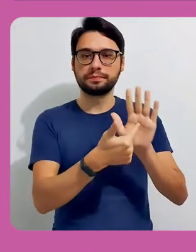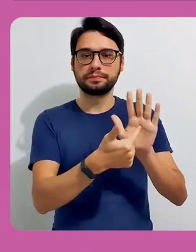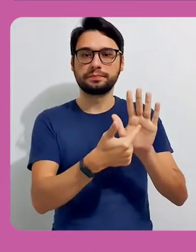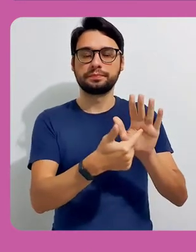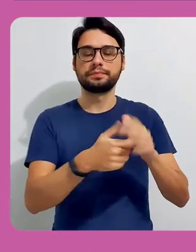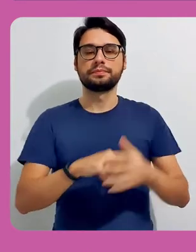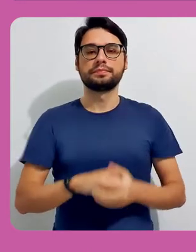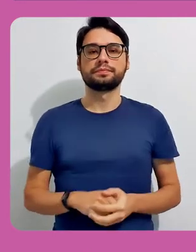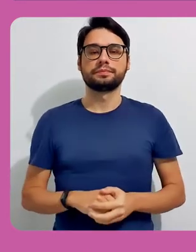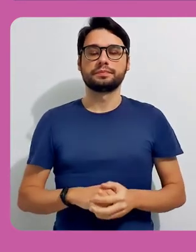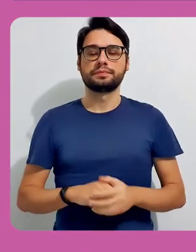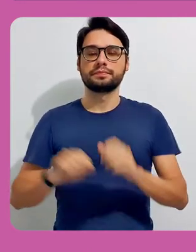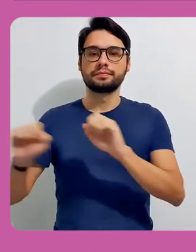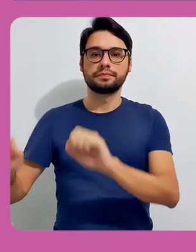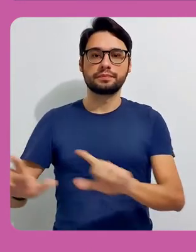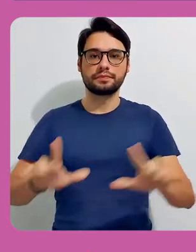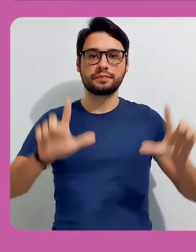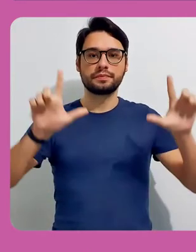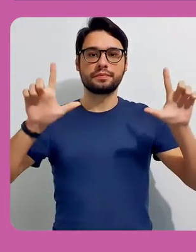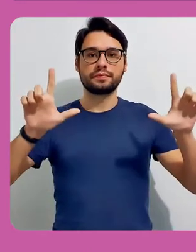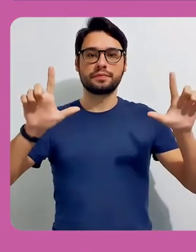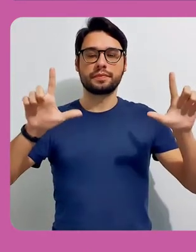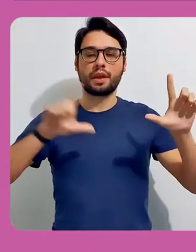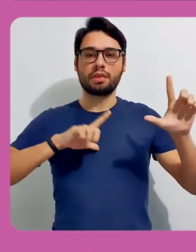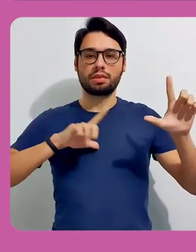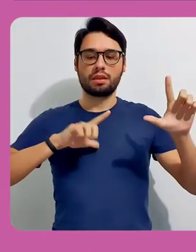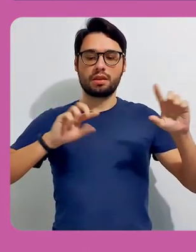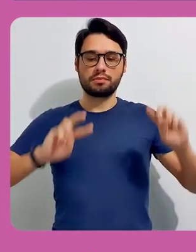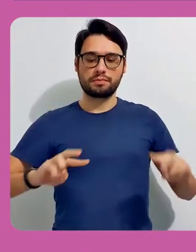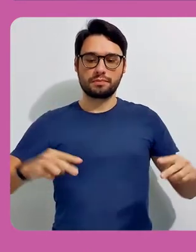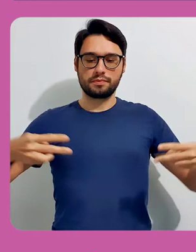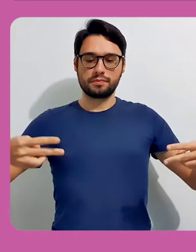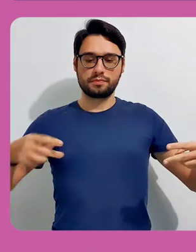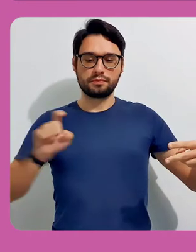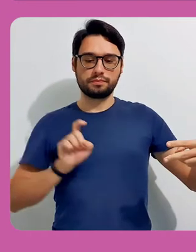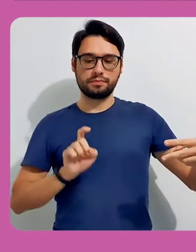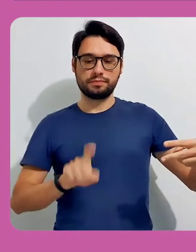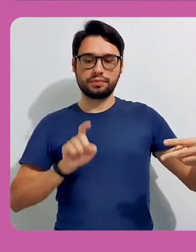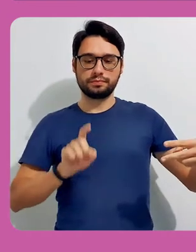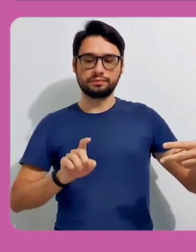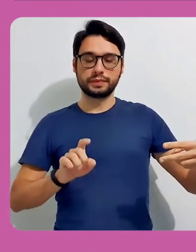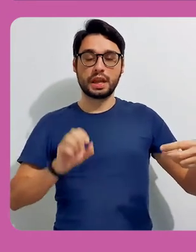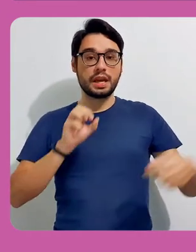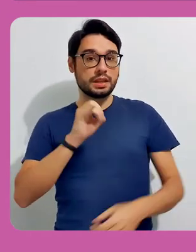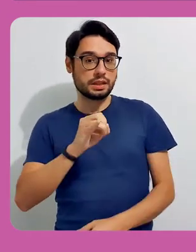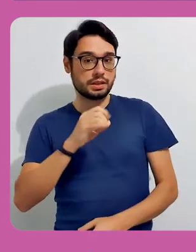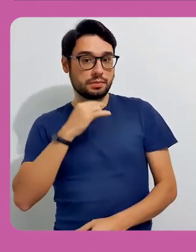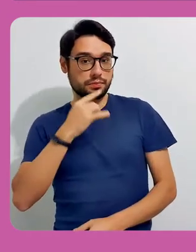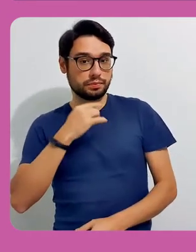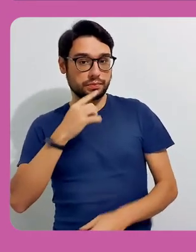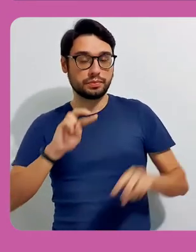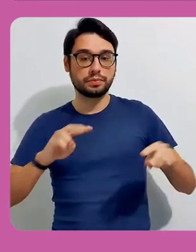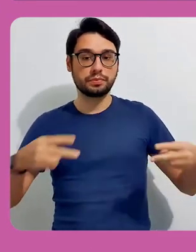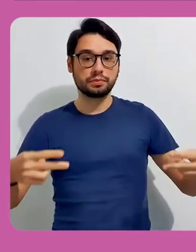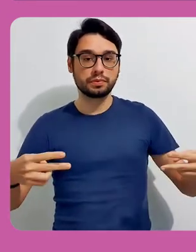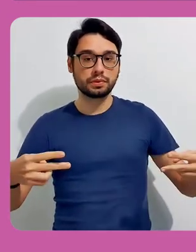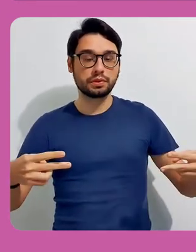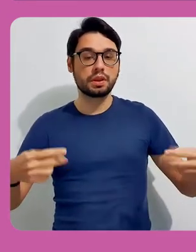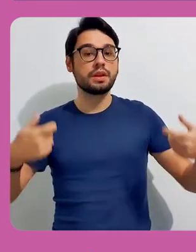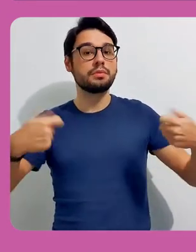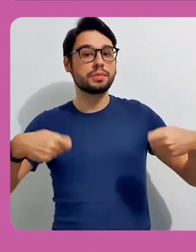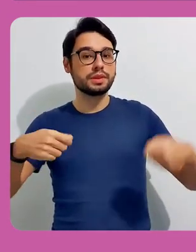sete recurso mostrar para vocês aqui os recursos ele fica nesse